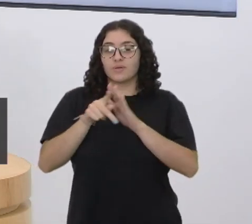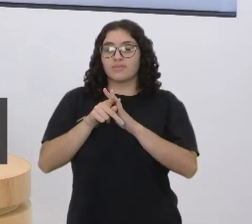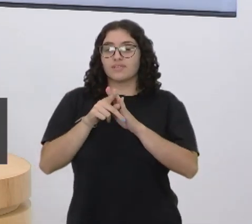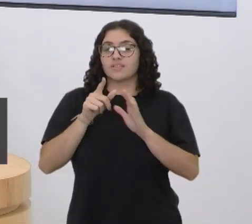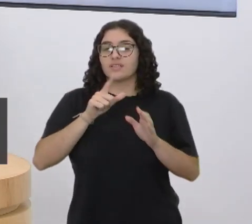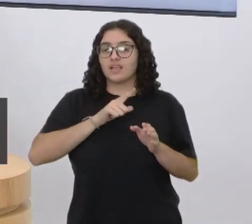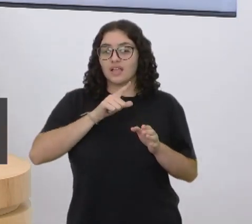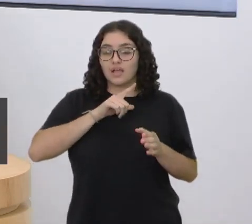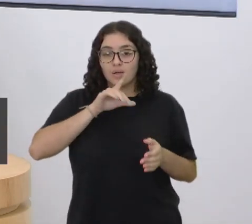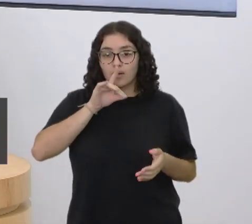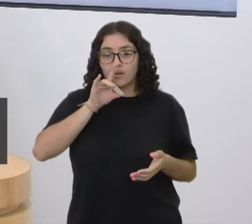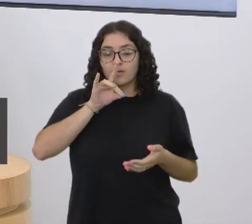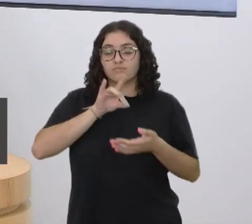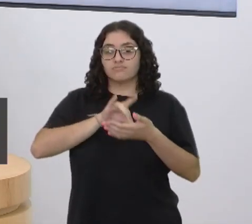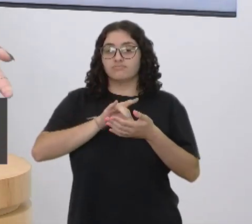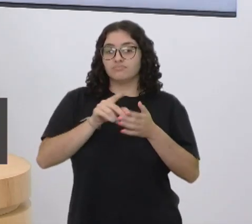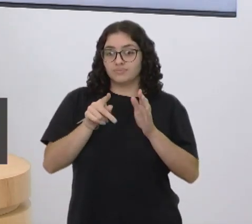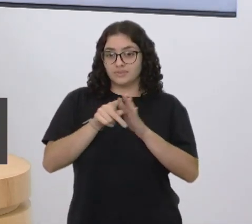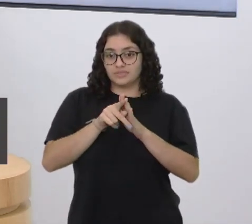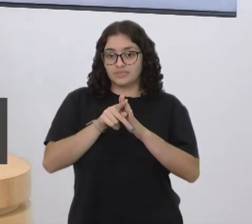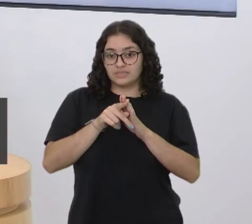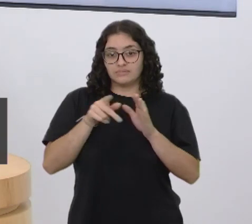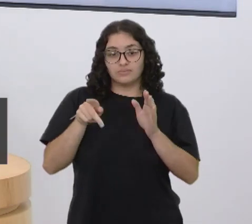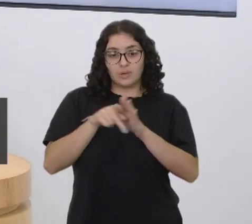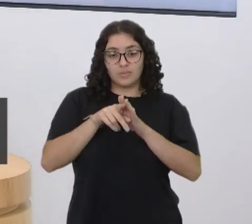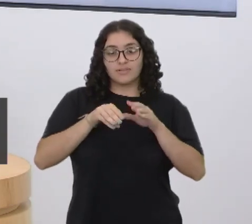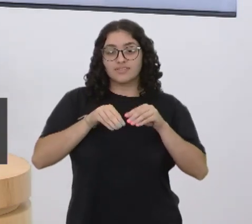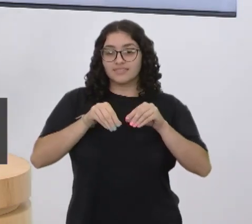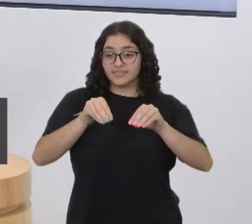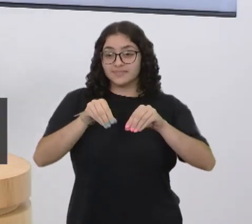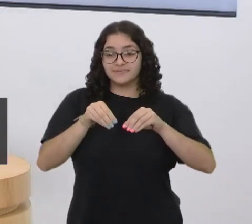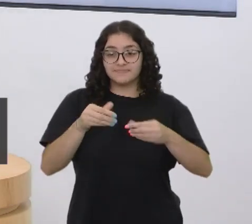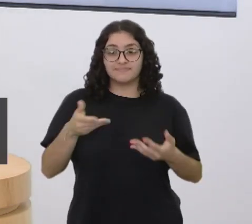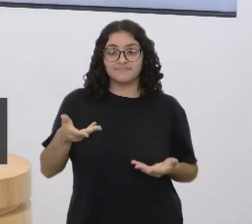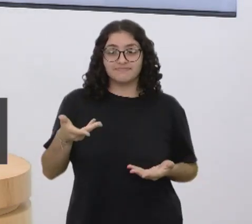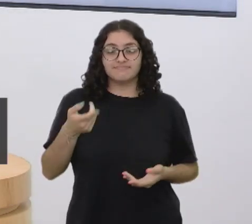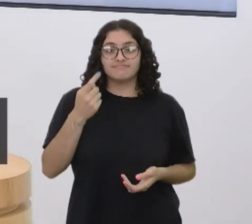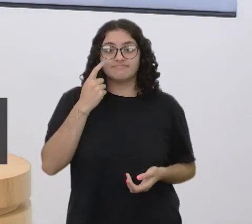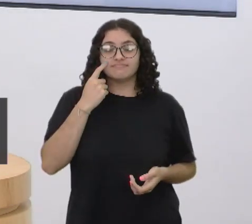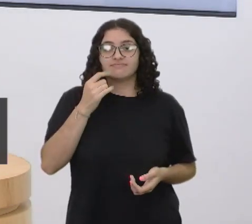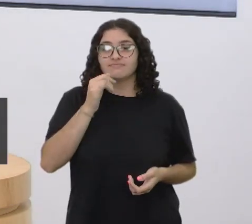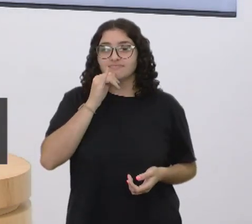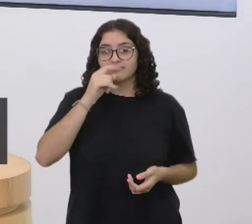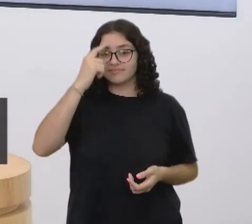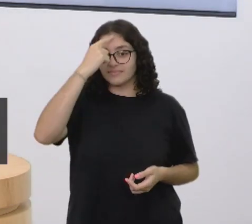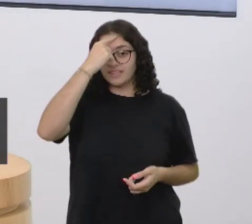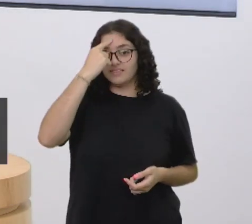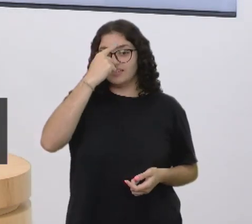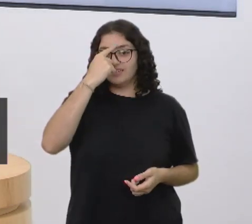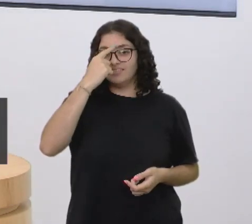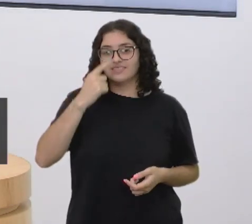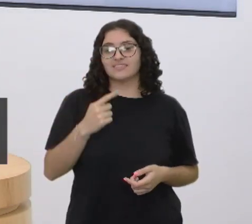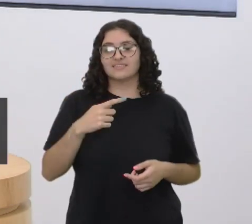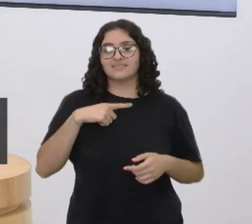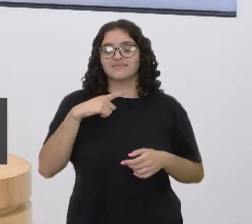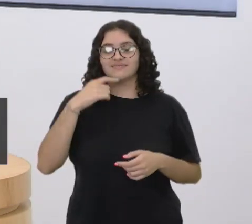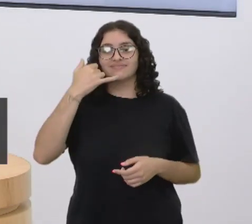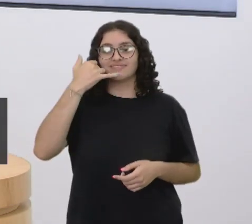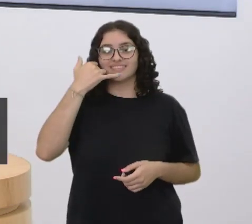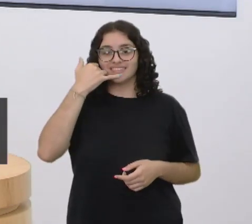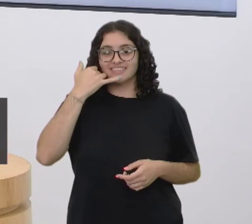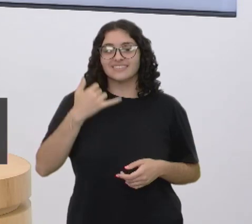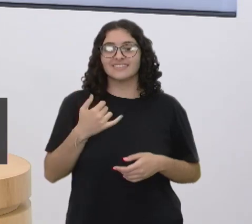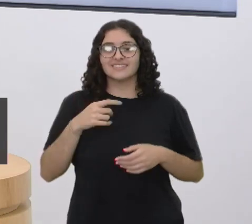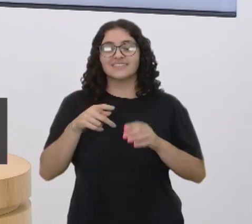placa originalmente vêm de onde? Da Terra, gente, né? Magia. Harry Potter, cria-se o celular e surge do nada. Não,